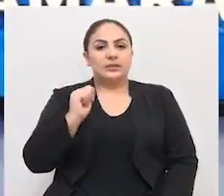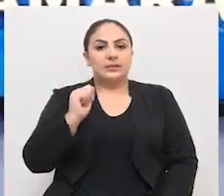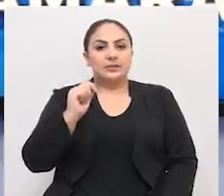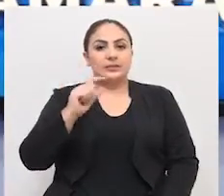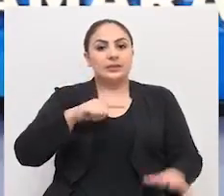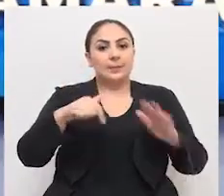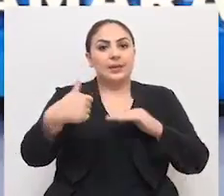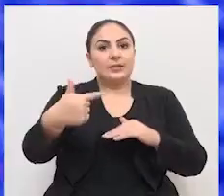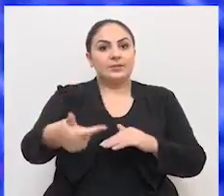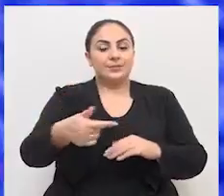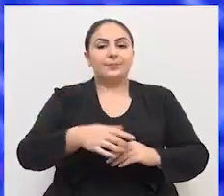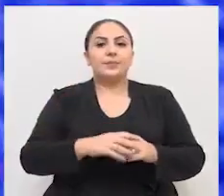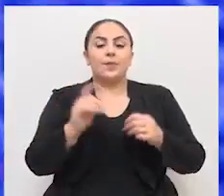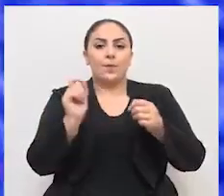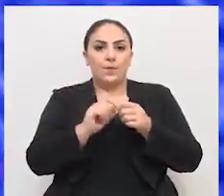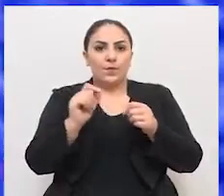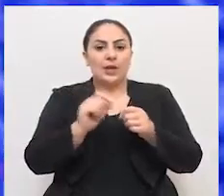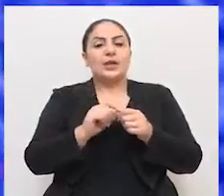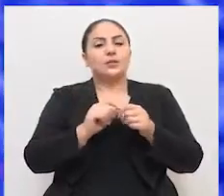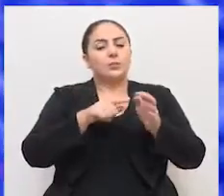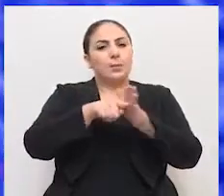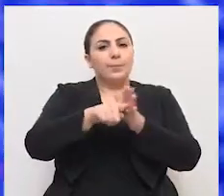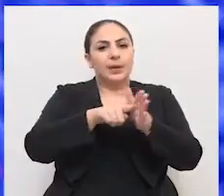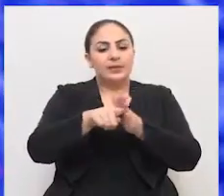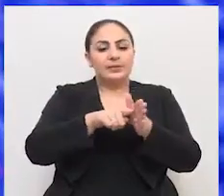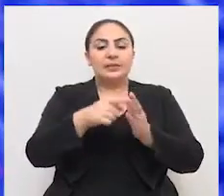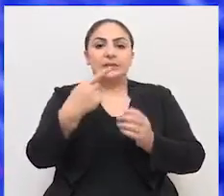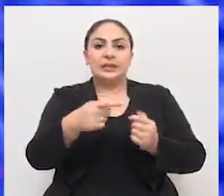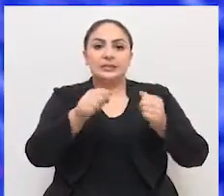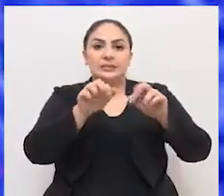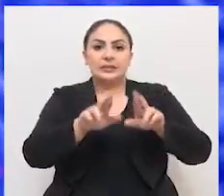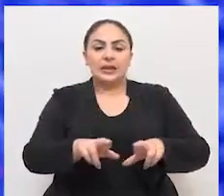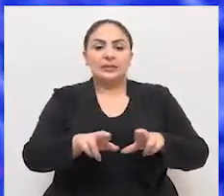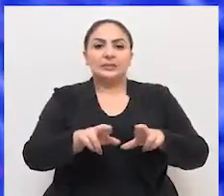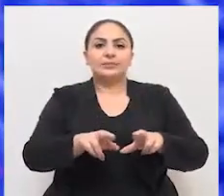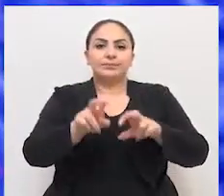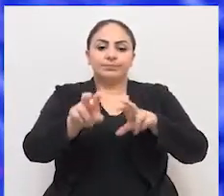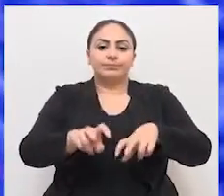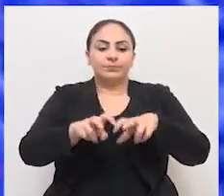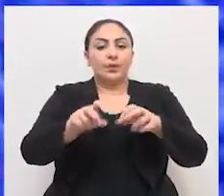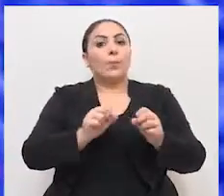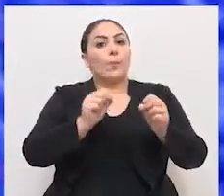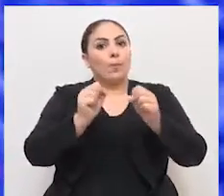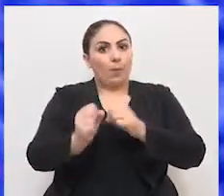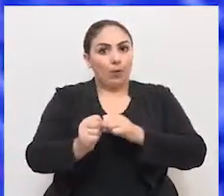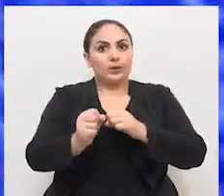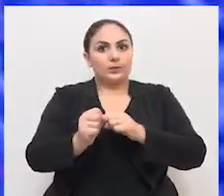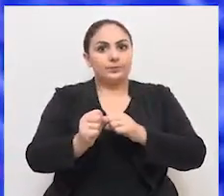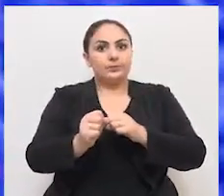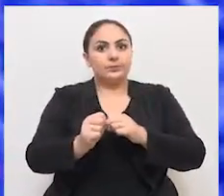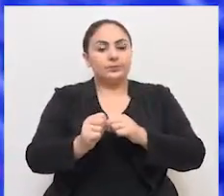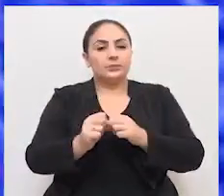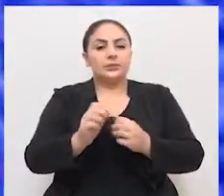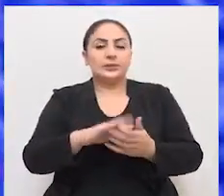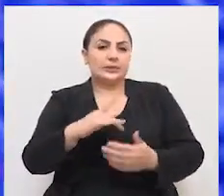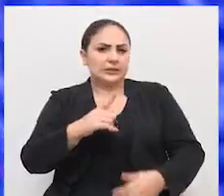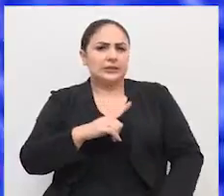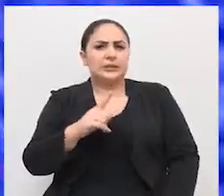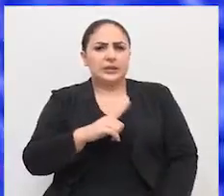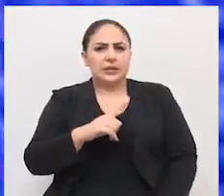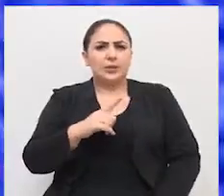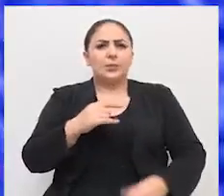próxima semana. Foi feito, então, um levantamento dessas áreas agricultáveis que poderão